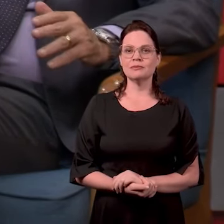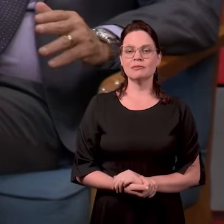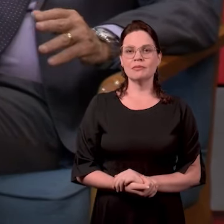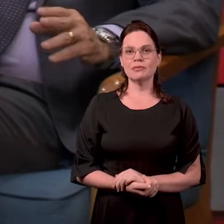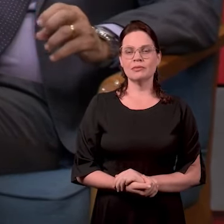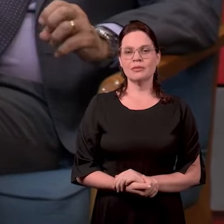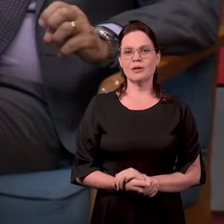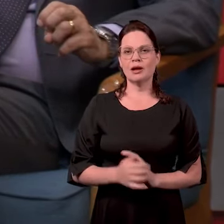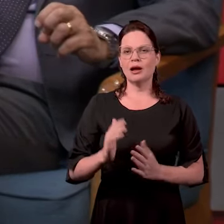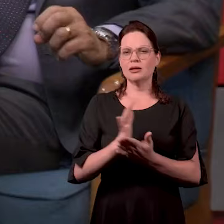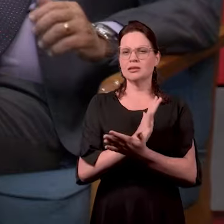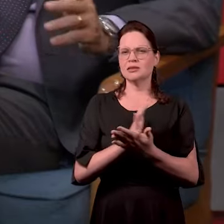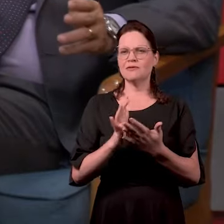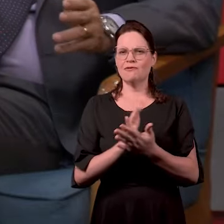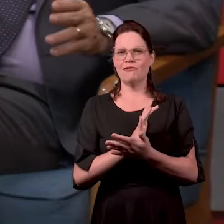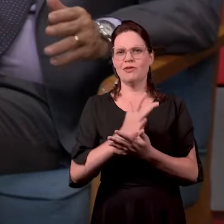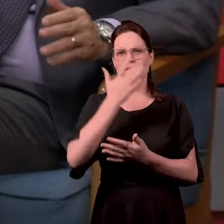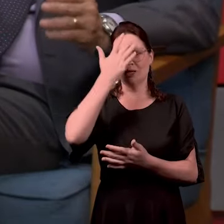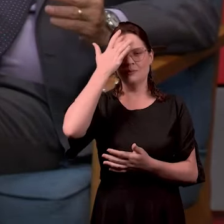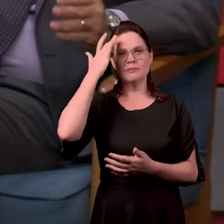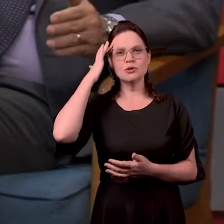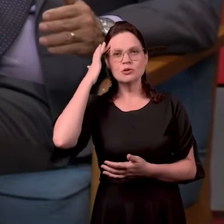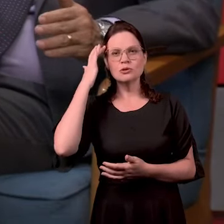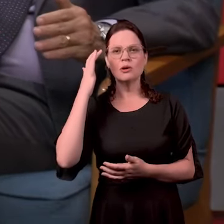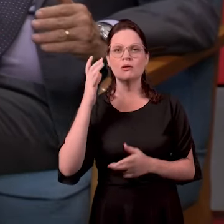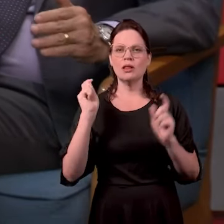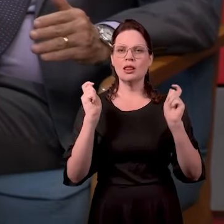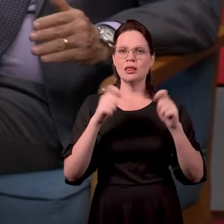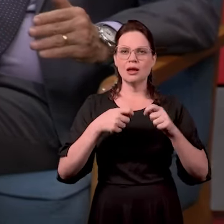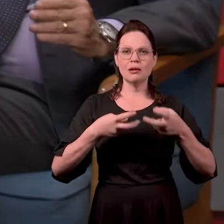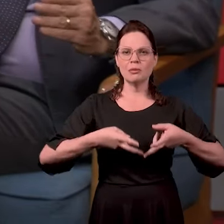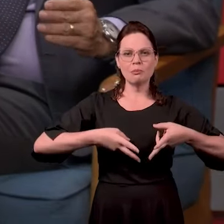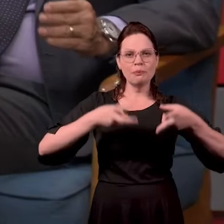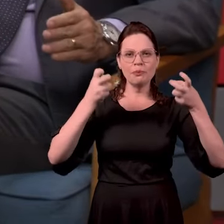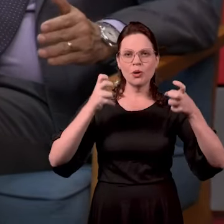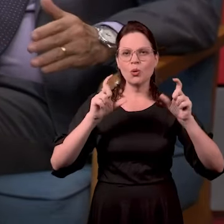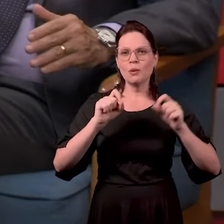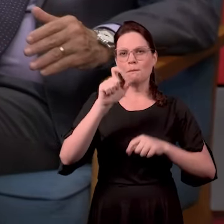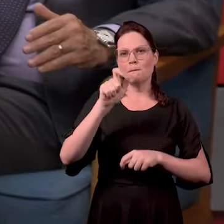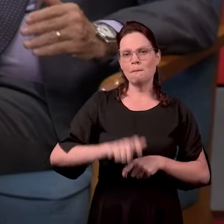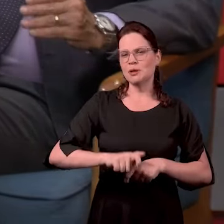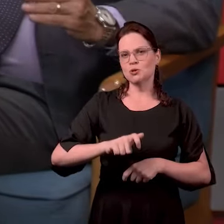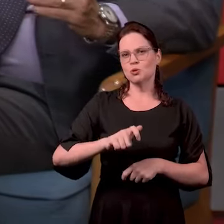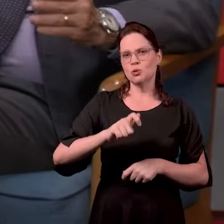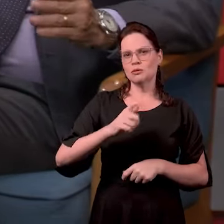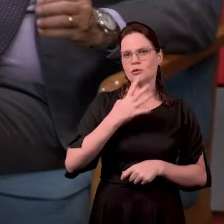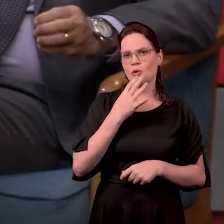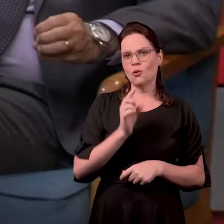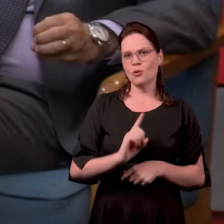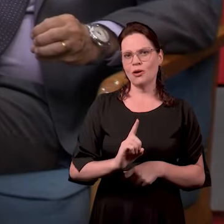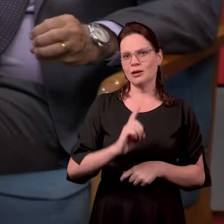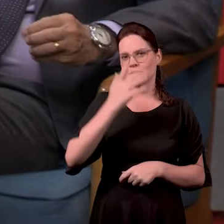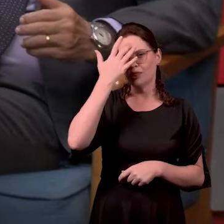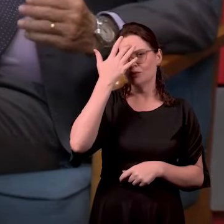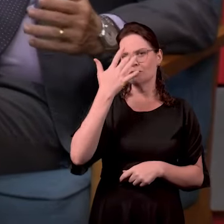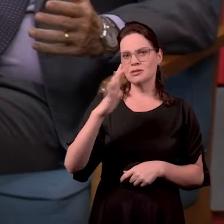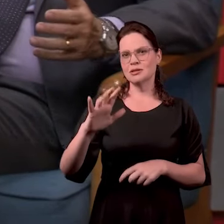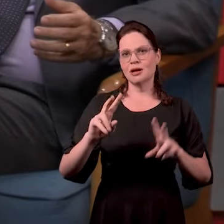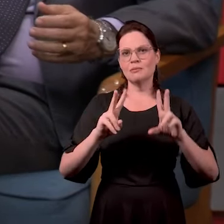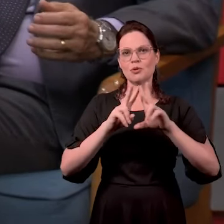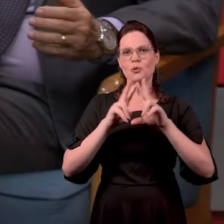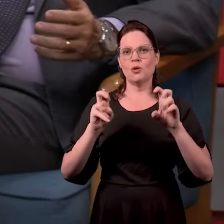As pessoas às vezes, e é isso você vê aquelas pessoas que não conhecem ou que não tiveram contato com